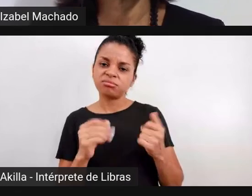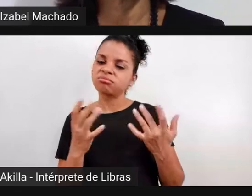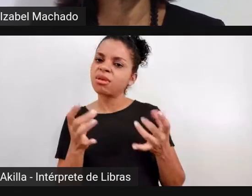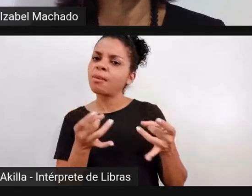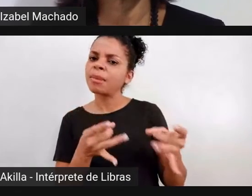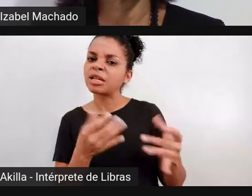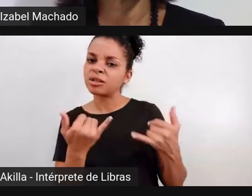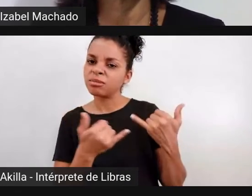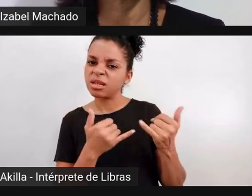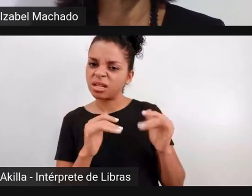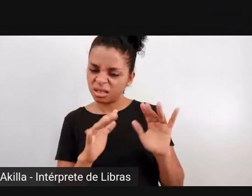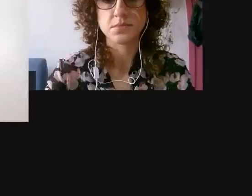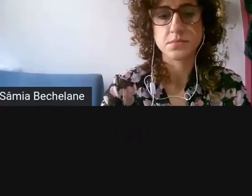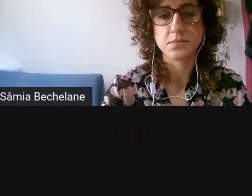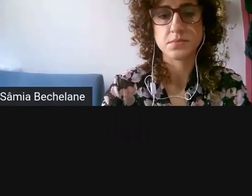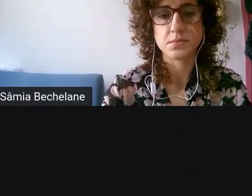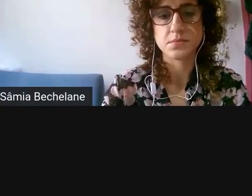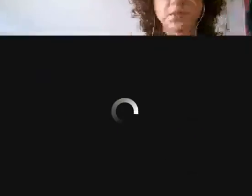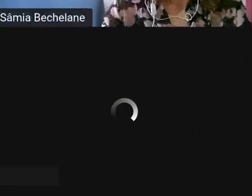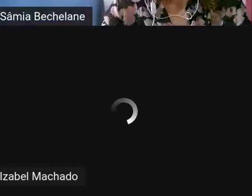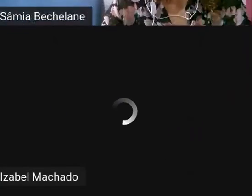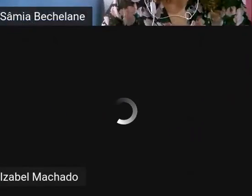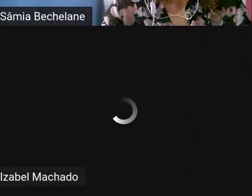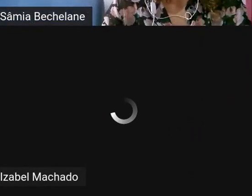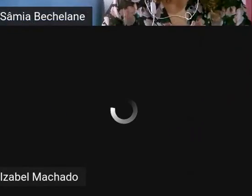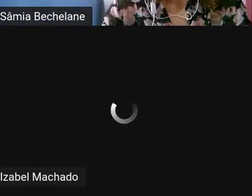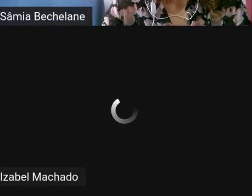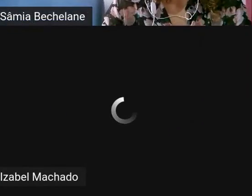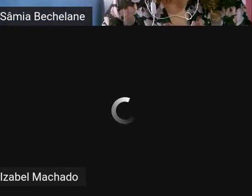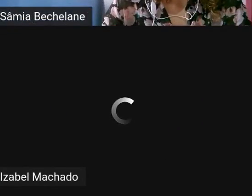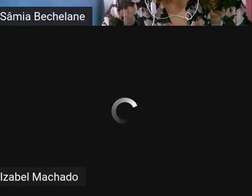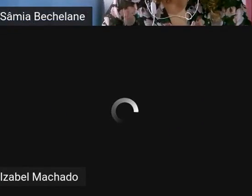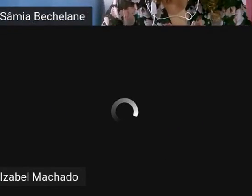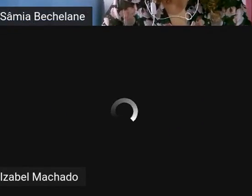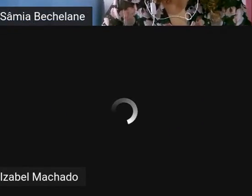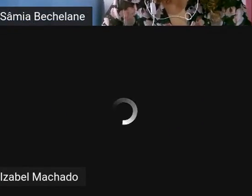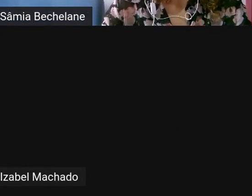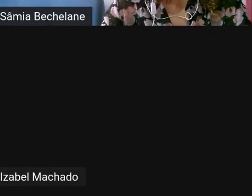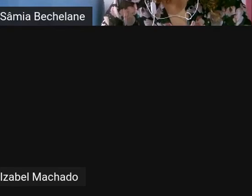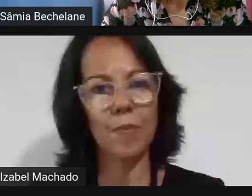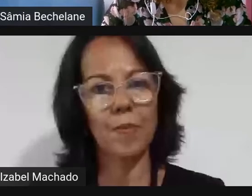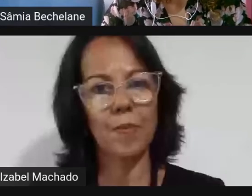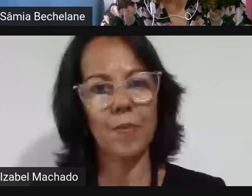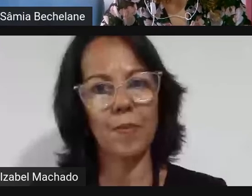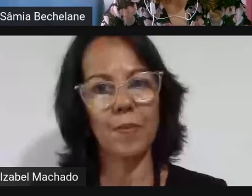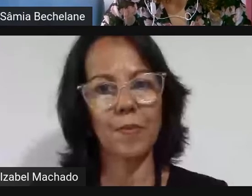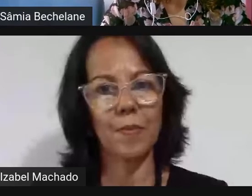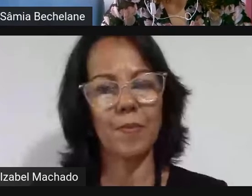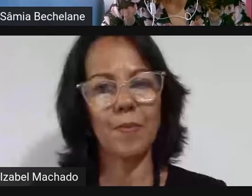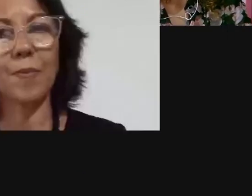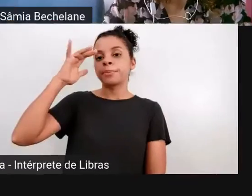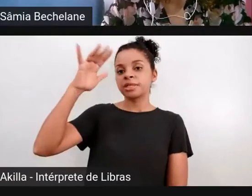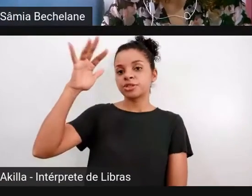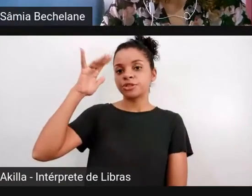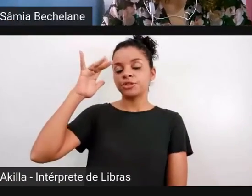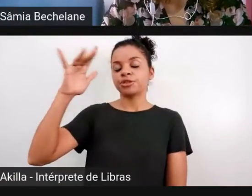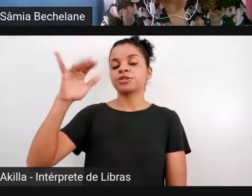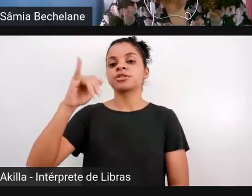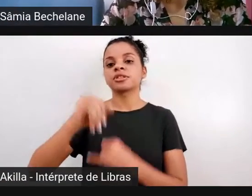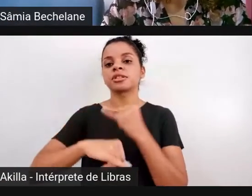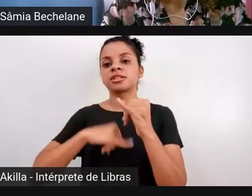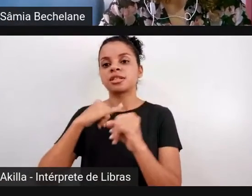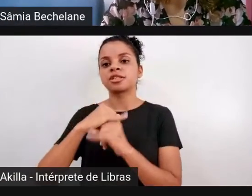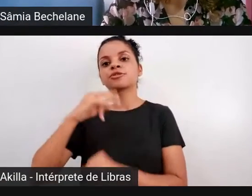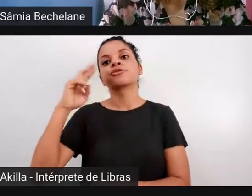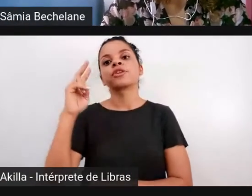isso. Obrigada, Elizabeth, pela pergunta. Eu imagino que a internet ela vai continuar com esse aspecto de distração e cada